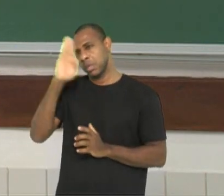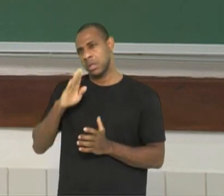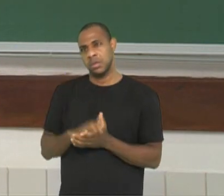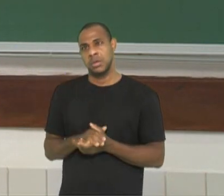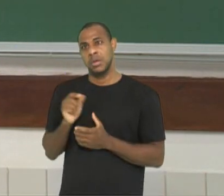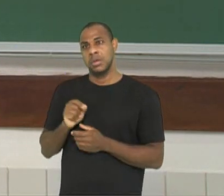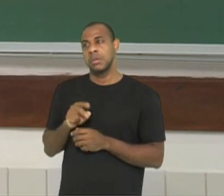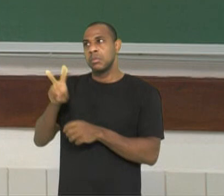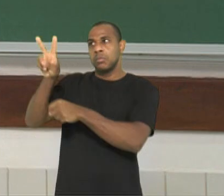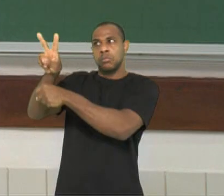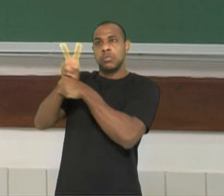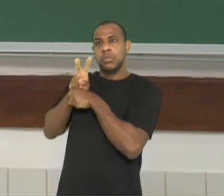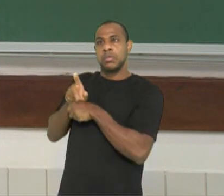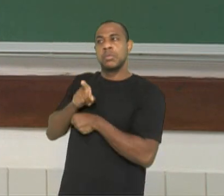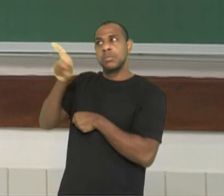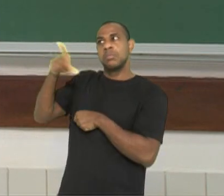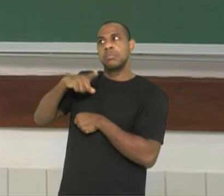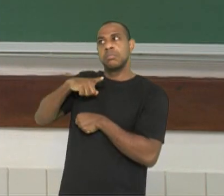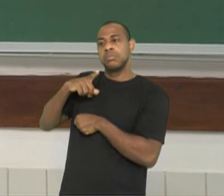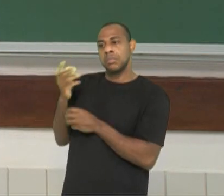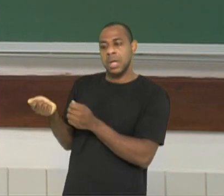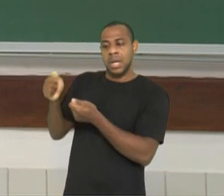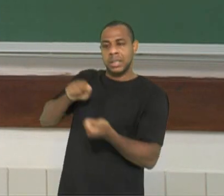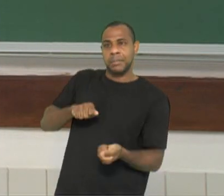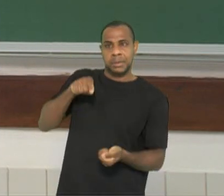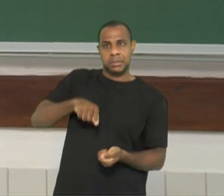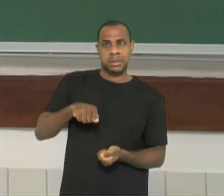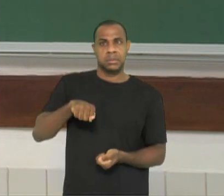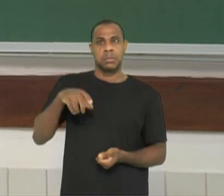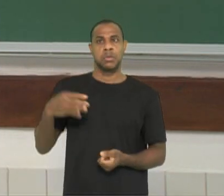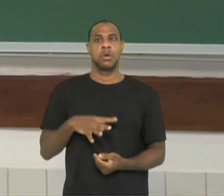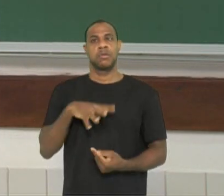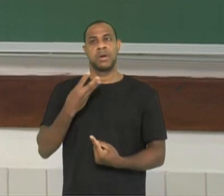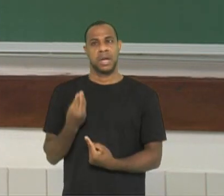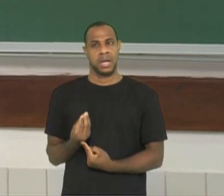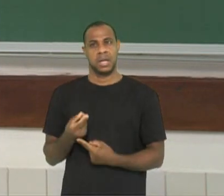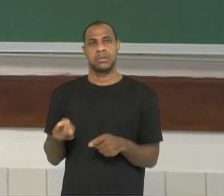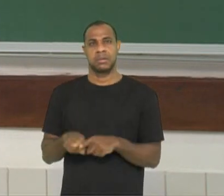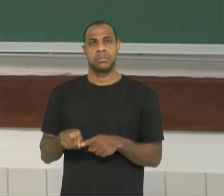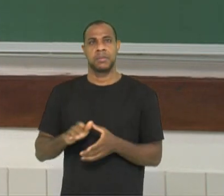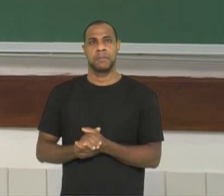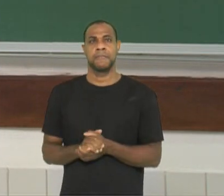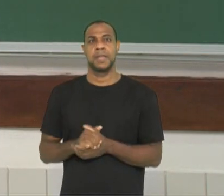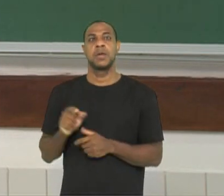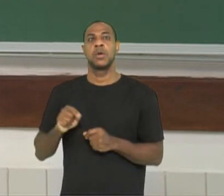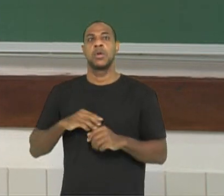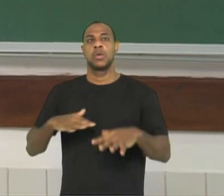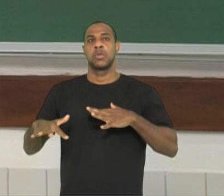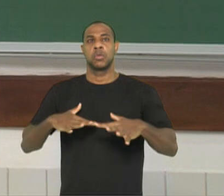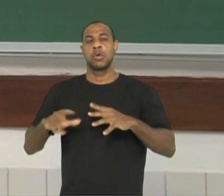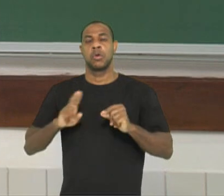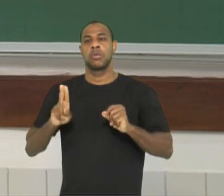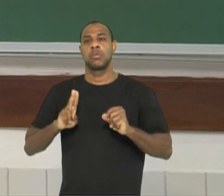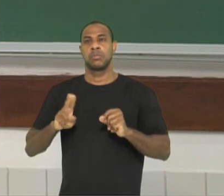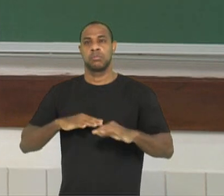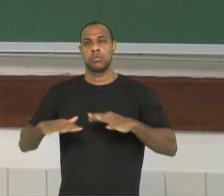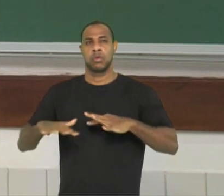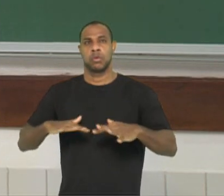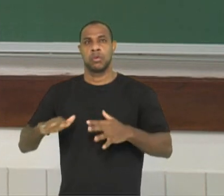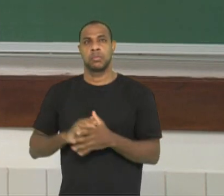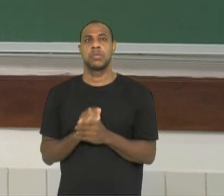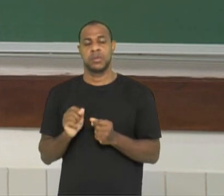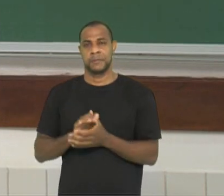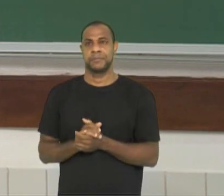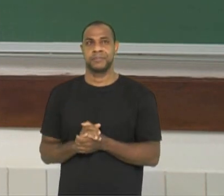estrangeiro, assimilando, deglutindo e fazendo uma nova arte, que foi conhecido até como um movimento antropofágico, né? Que no caso você consome